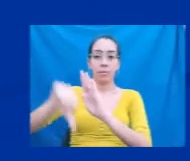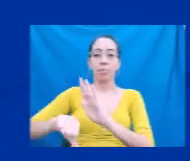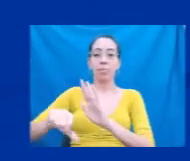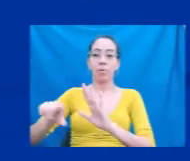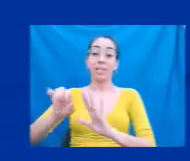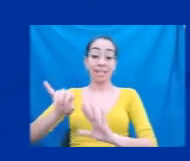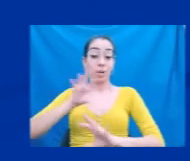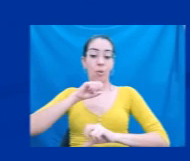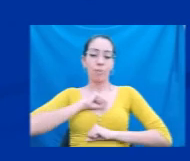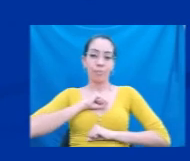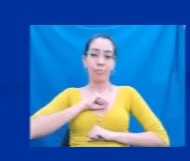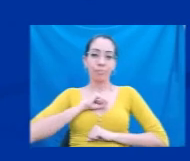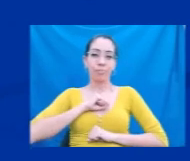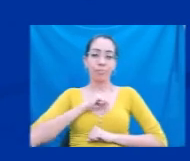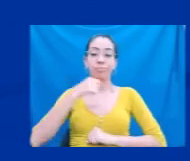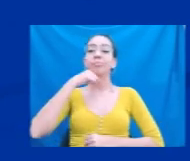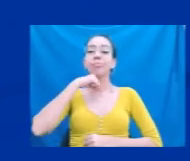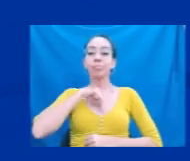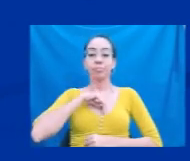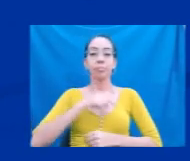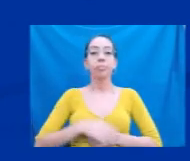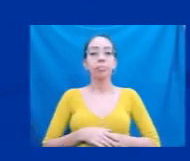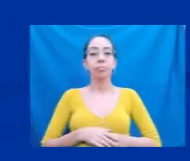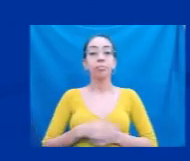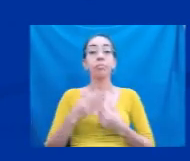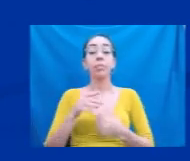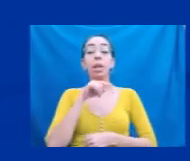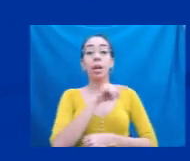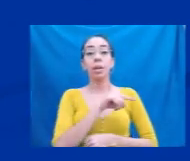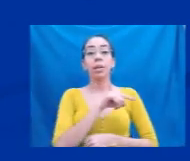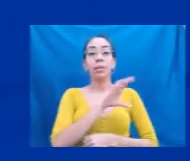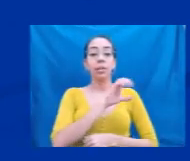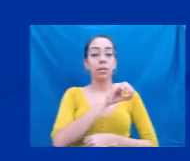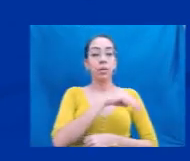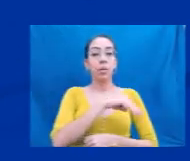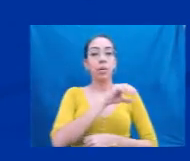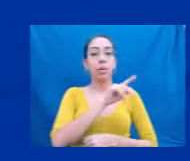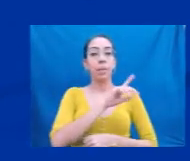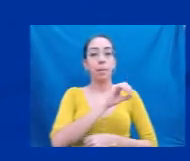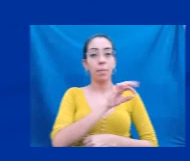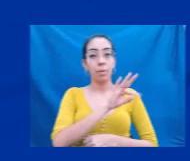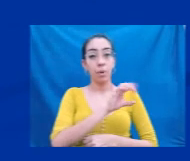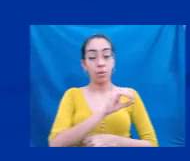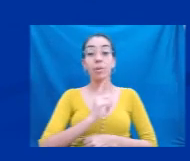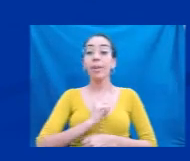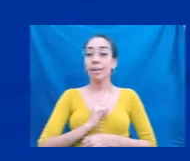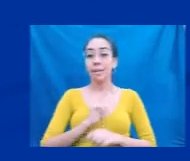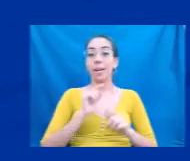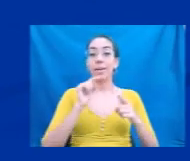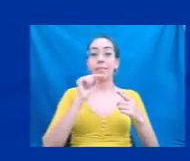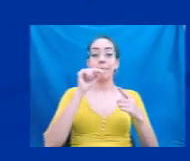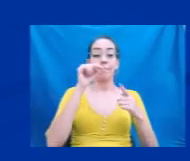Então, os compostos tóxicos são de escalas diferentes quanto ao seu grau de efeito, e podem ser o que a gente chama de efeito agudo ou de